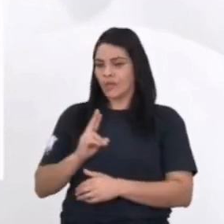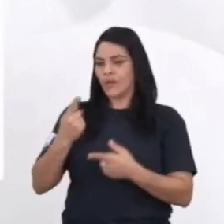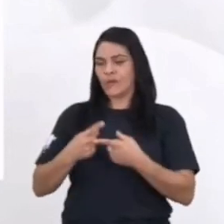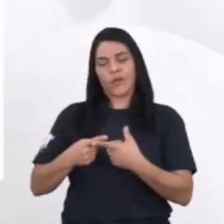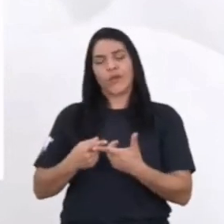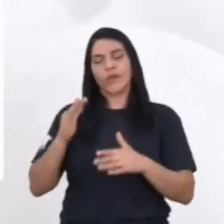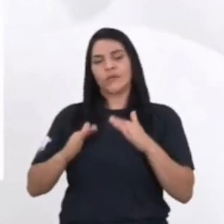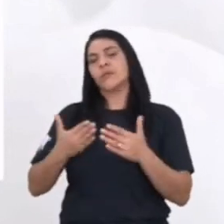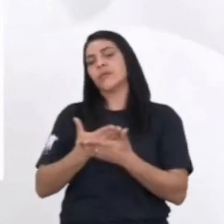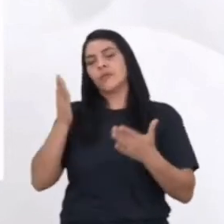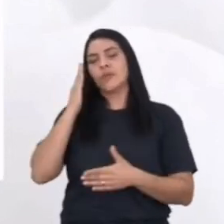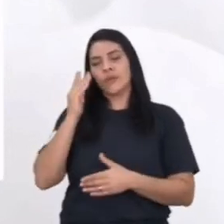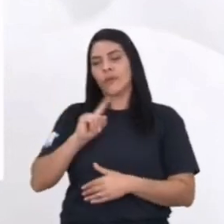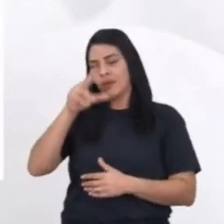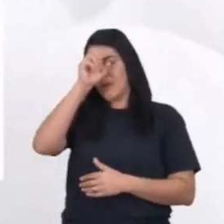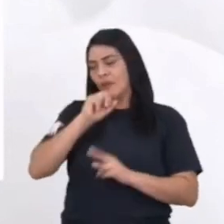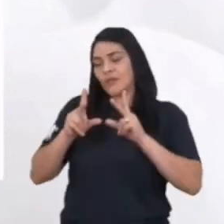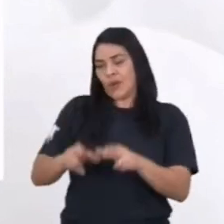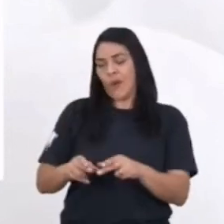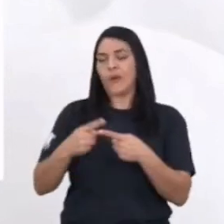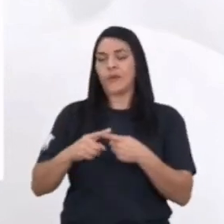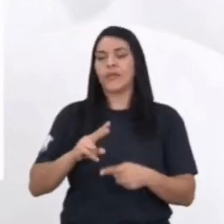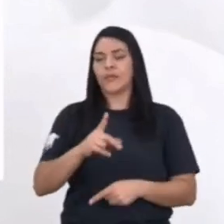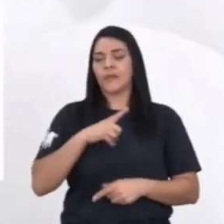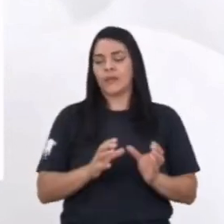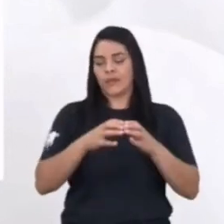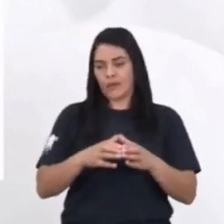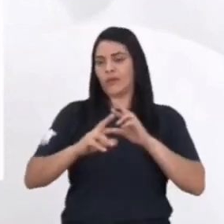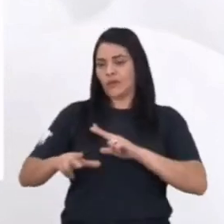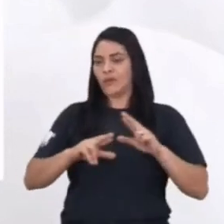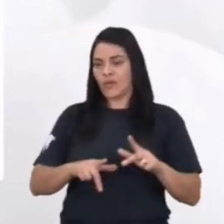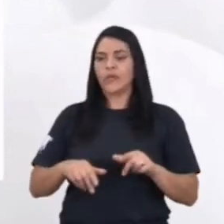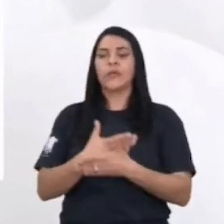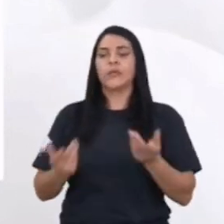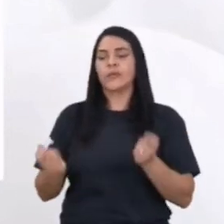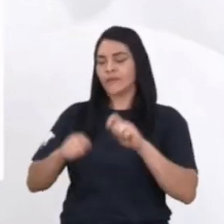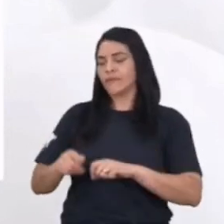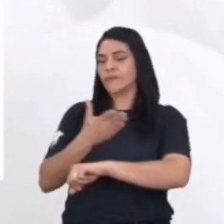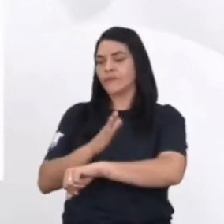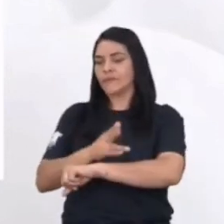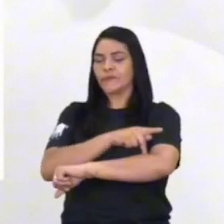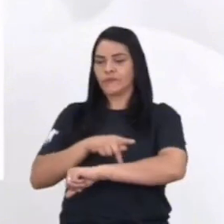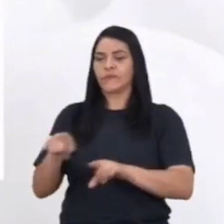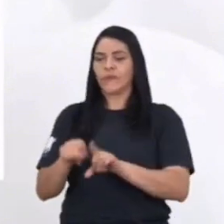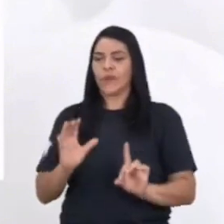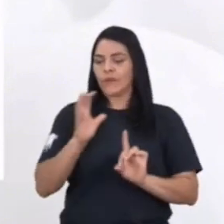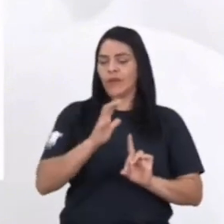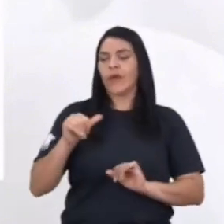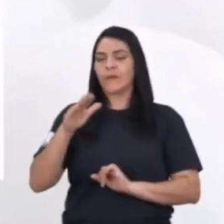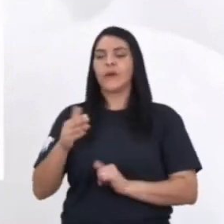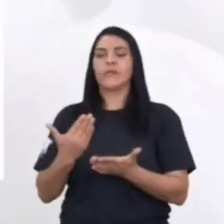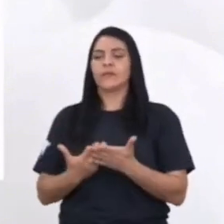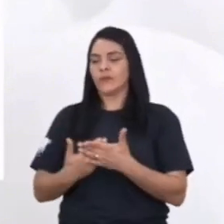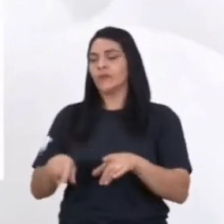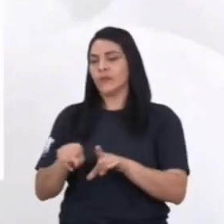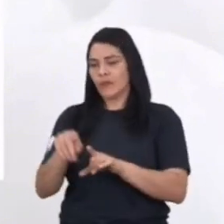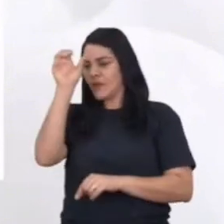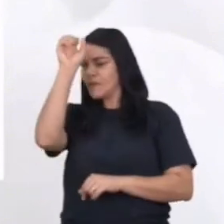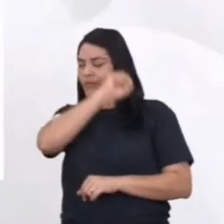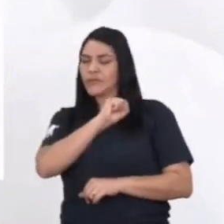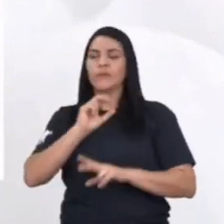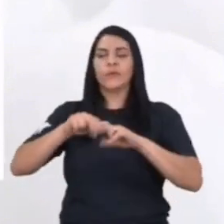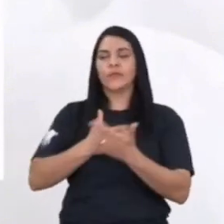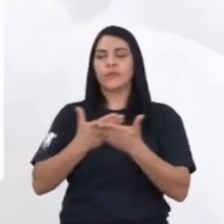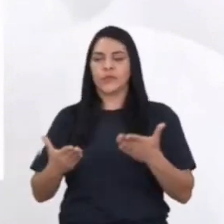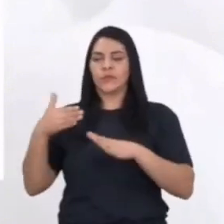aprendem da mesma forma, uma sala não é igual a outra. Então isso tudo é muito importante para a gente conseguir potencializar a prática pedagógica e impactar mais os alunos na perspectiva de aprendizagem mesmo. Para